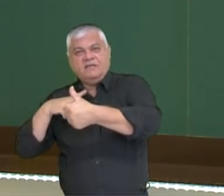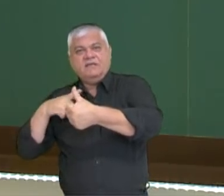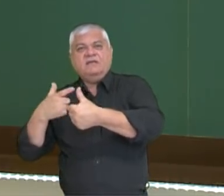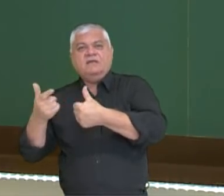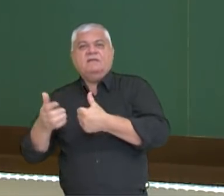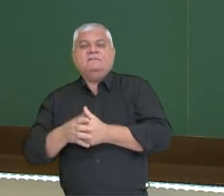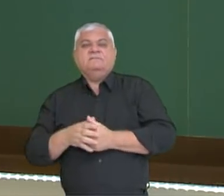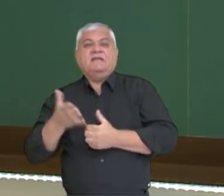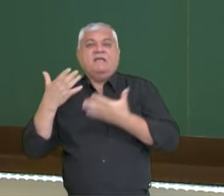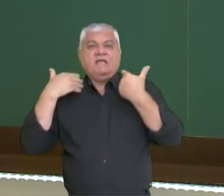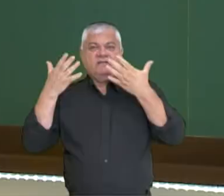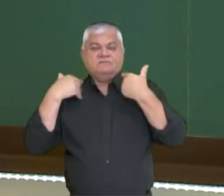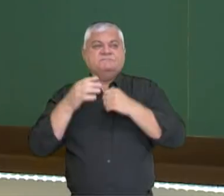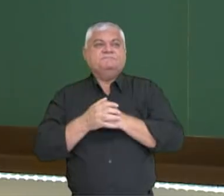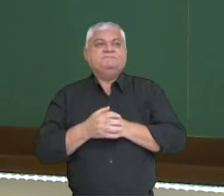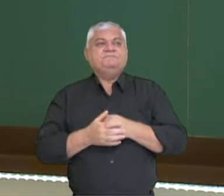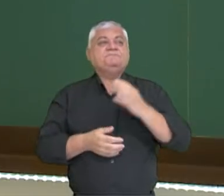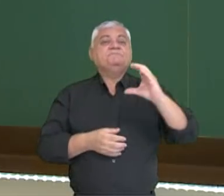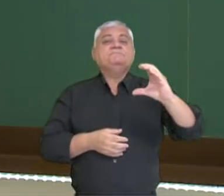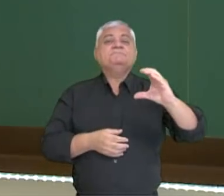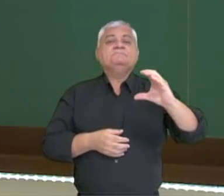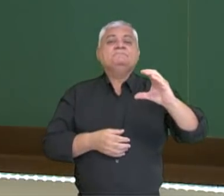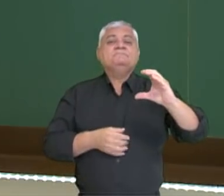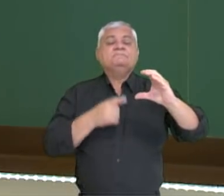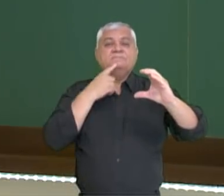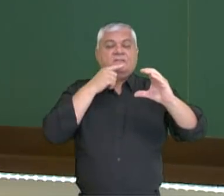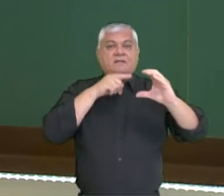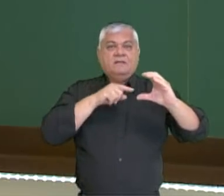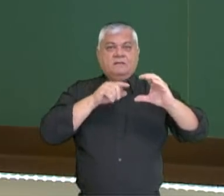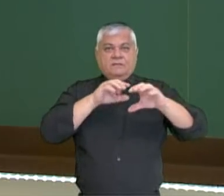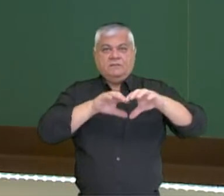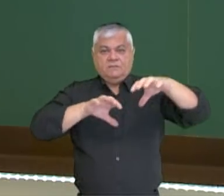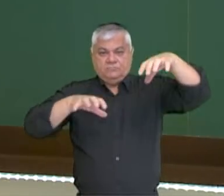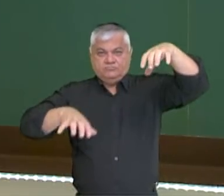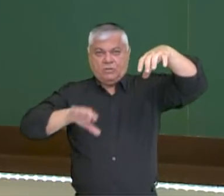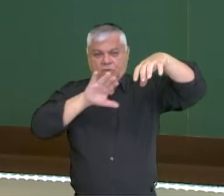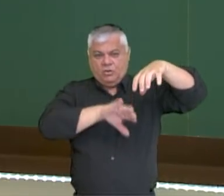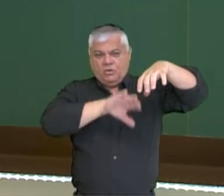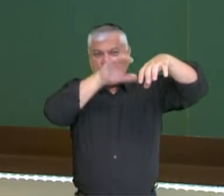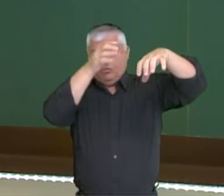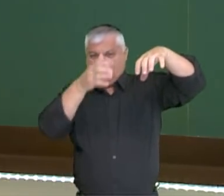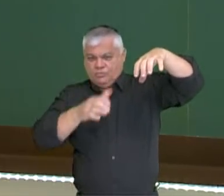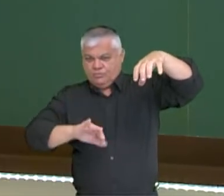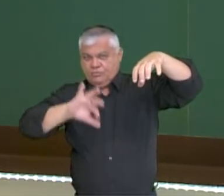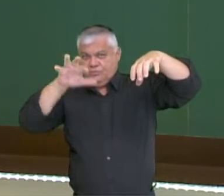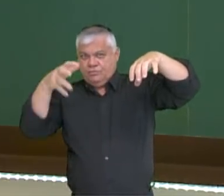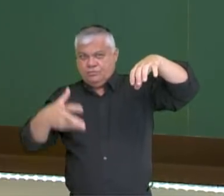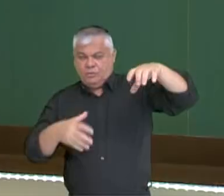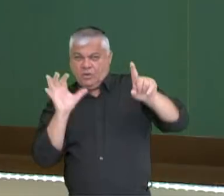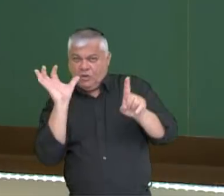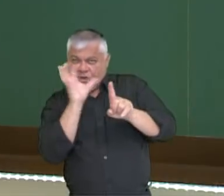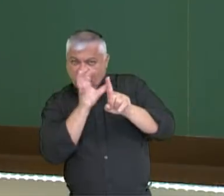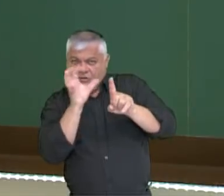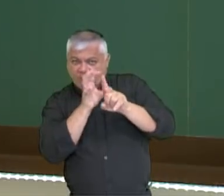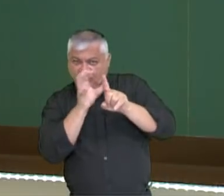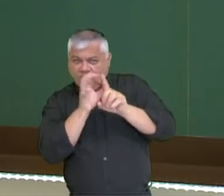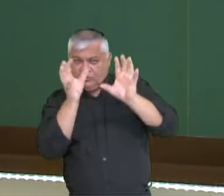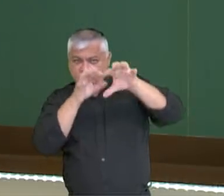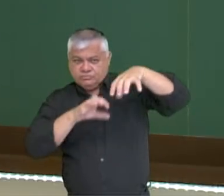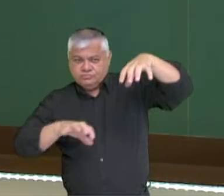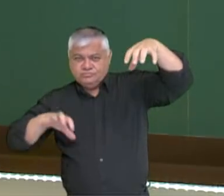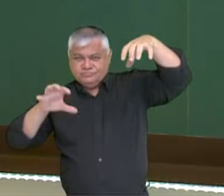temperaturas mais elevadas. E a letra C, o relevo influi na temperatura e na umidade do ar ao facilitar